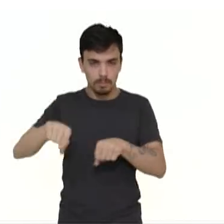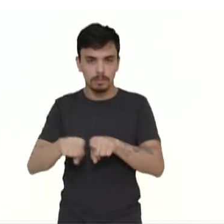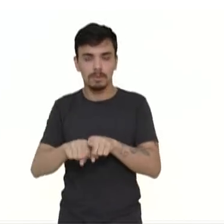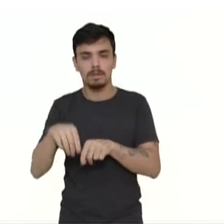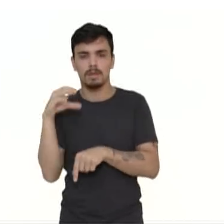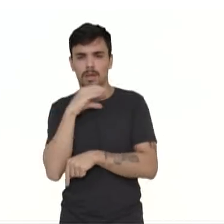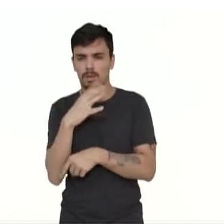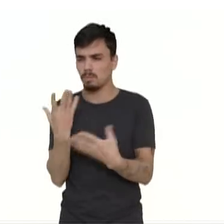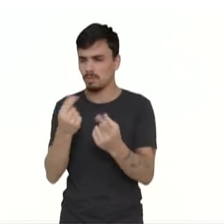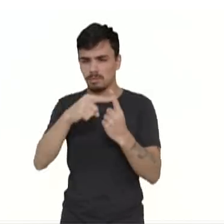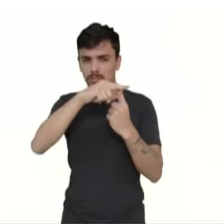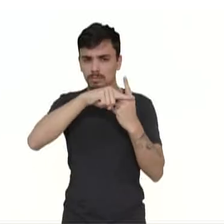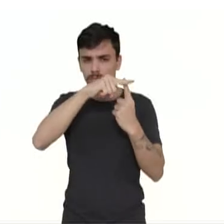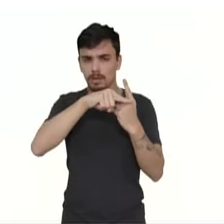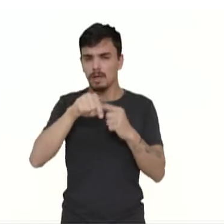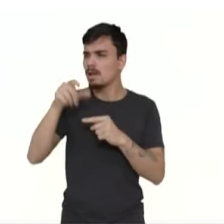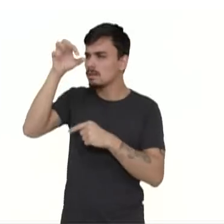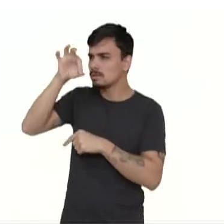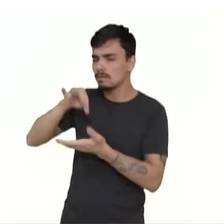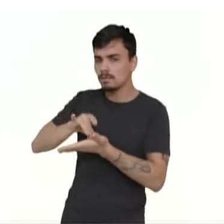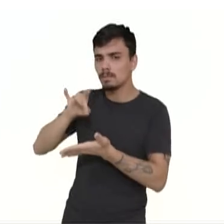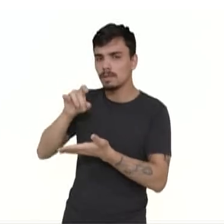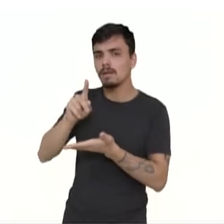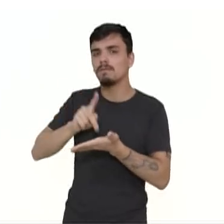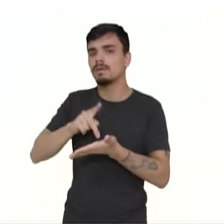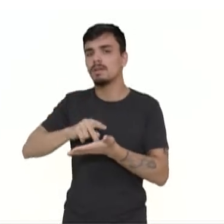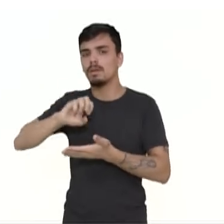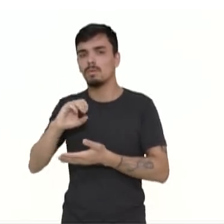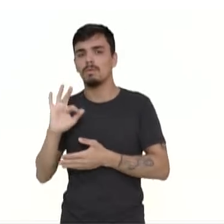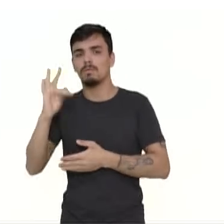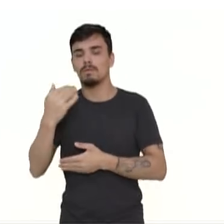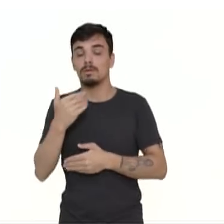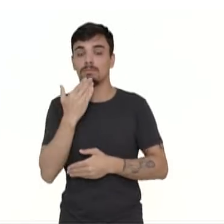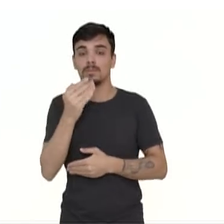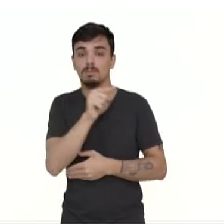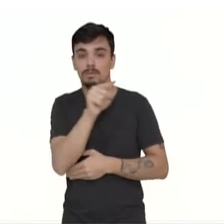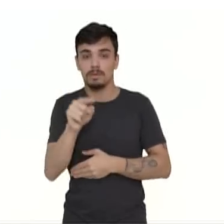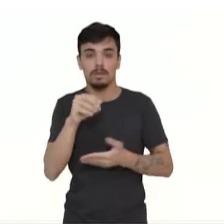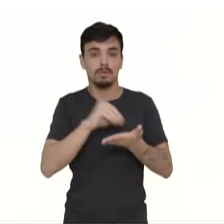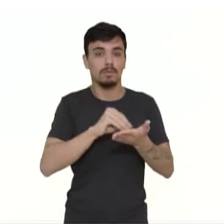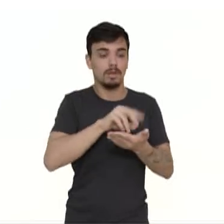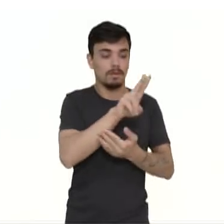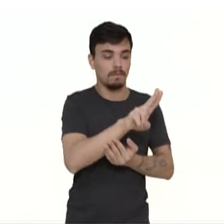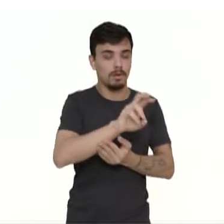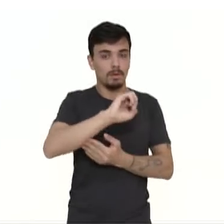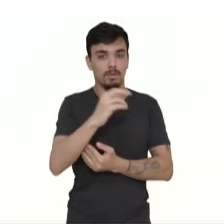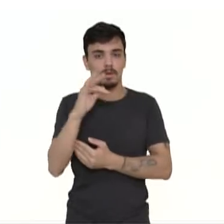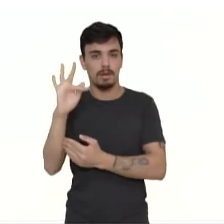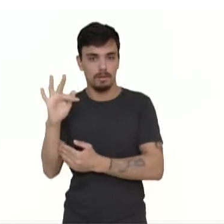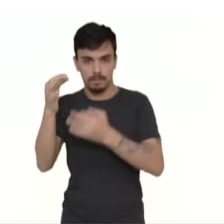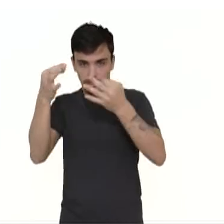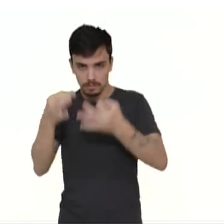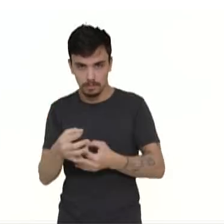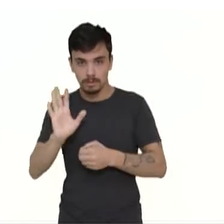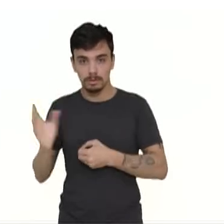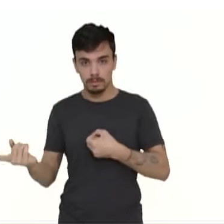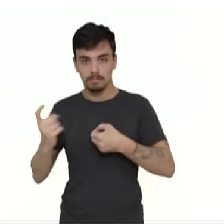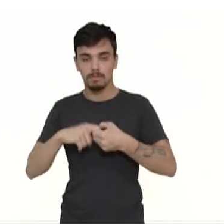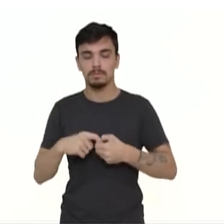que essa frase, essa afirmativa é verdadeira ou falsa? Vou pedir para vocês marcar V ou F, ok?